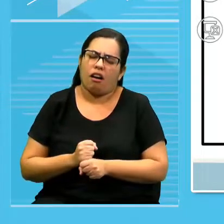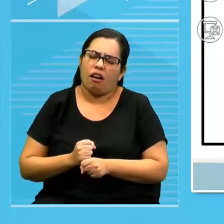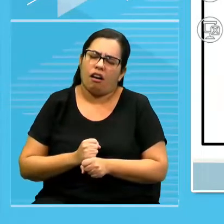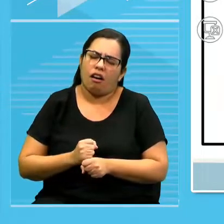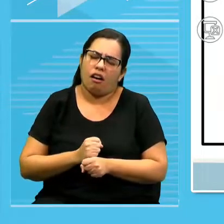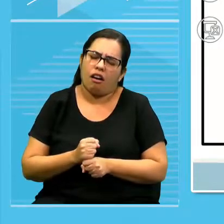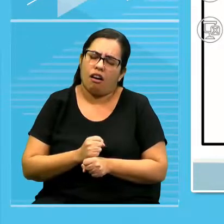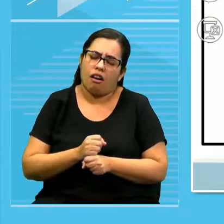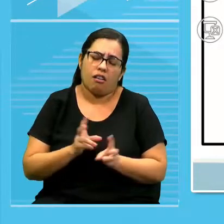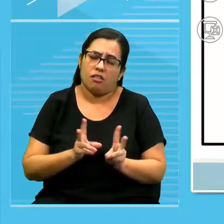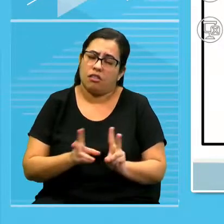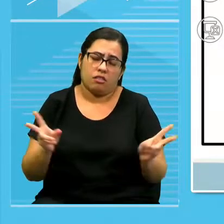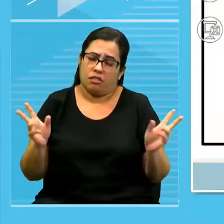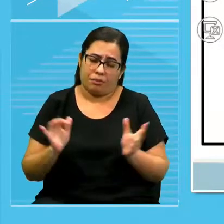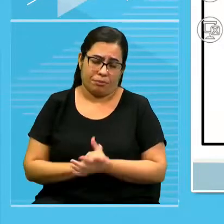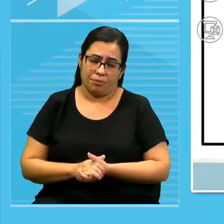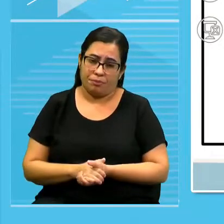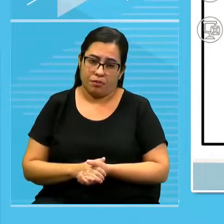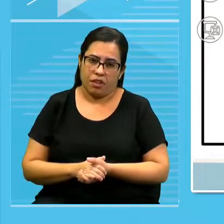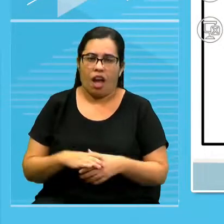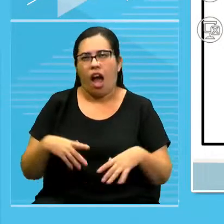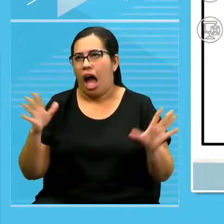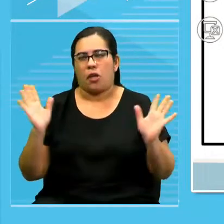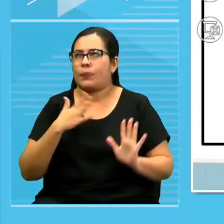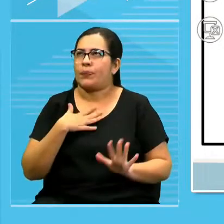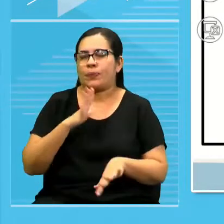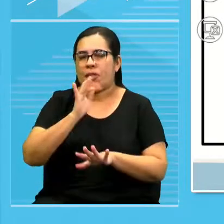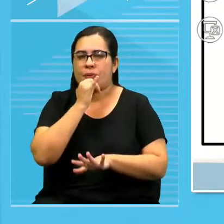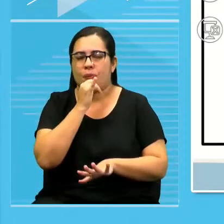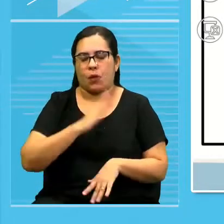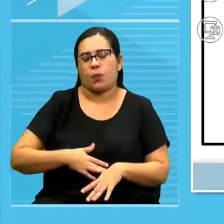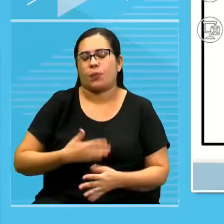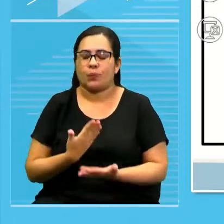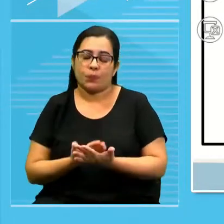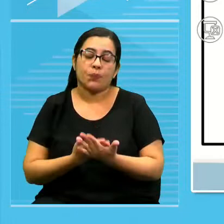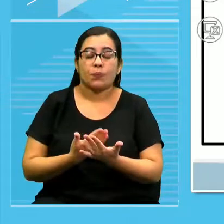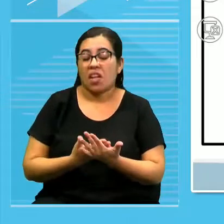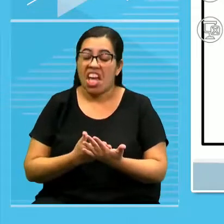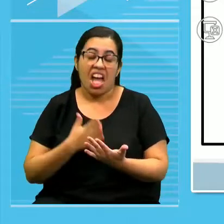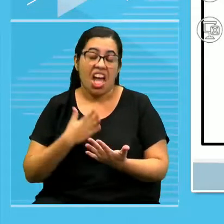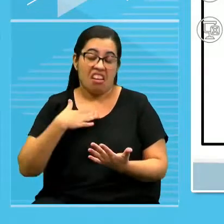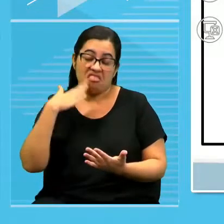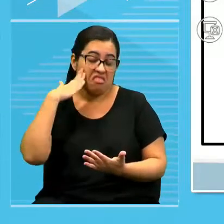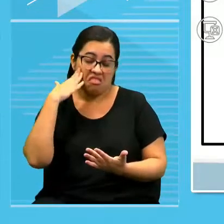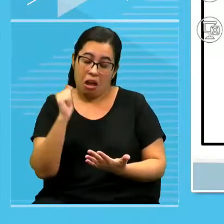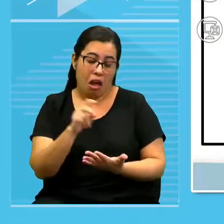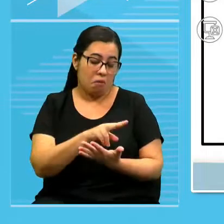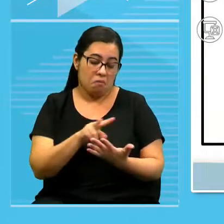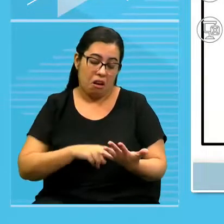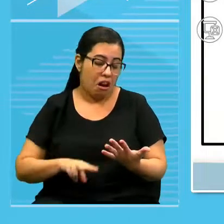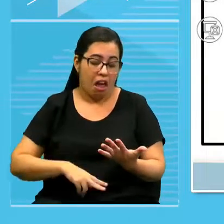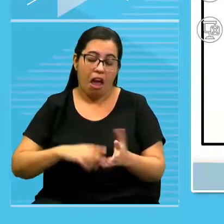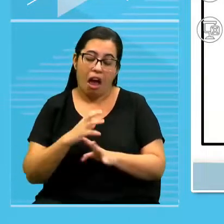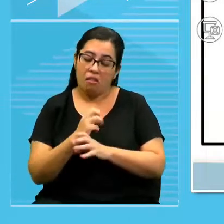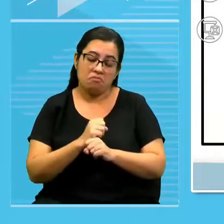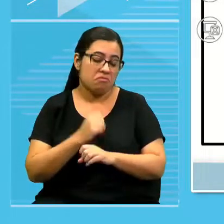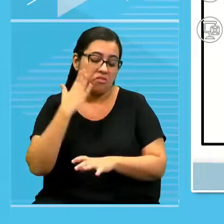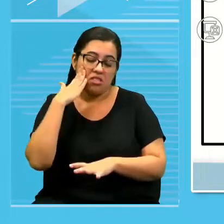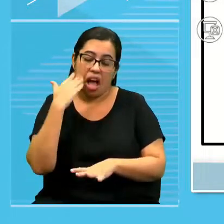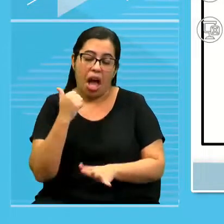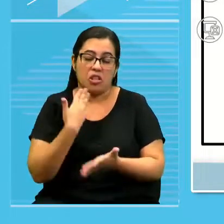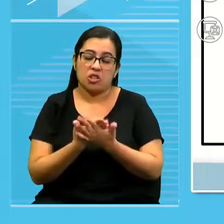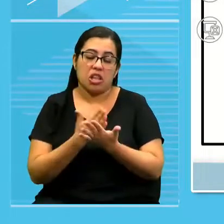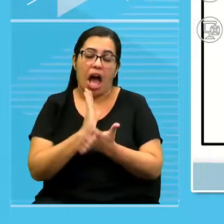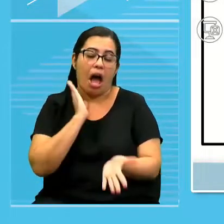ah não eu já tô de boas que eu já aprendi a ler a escrever e eu sei contar eu não preciso mais estudar mas não tu vai